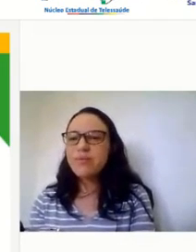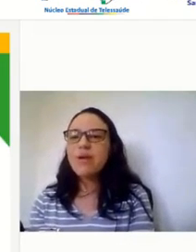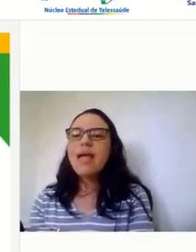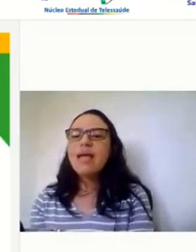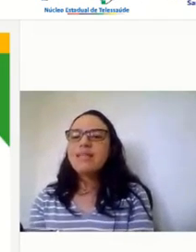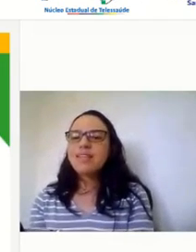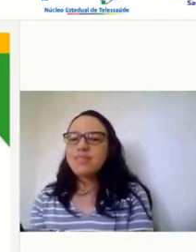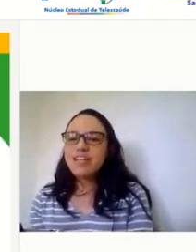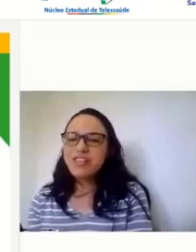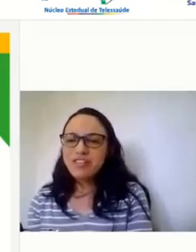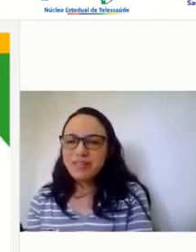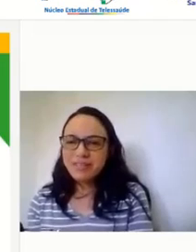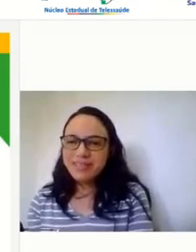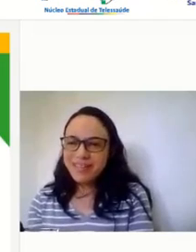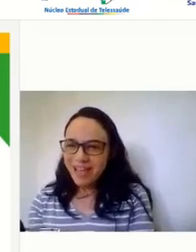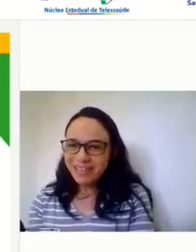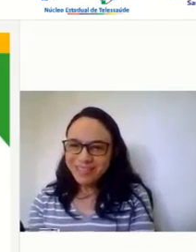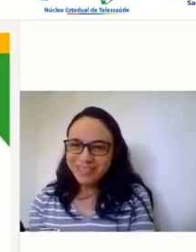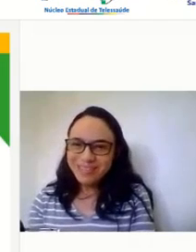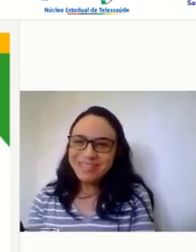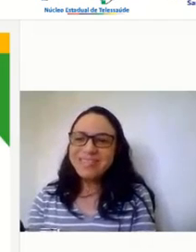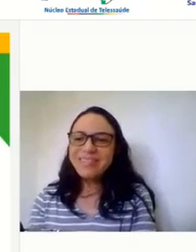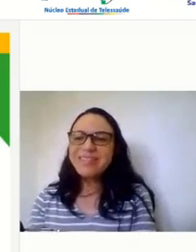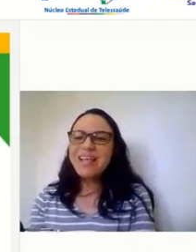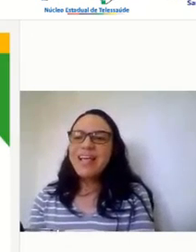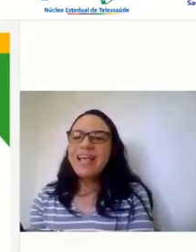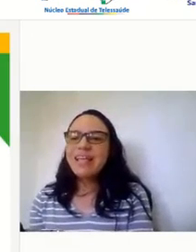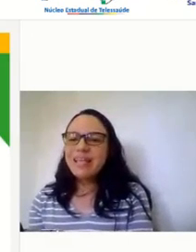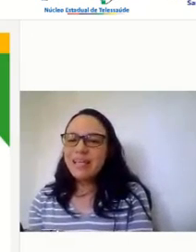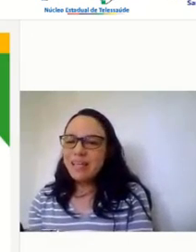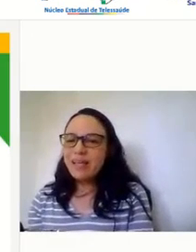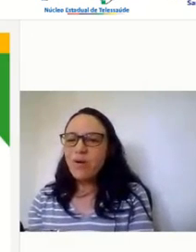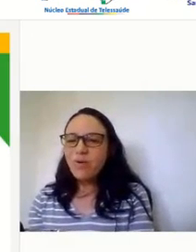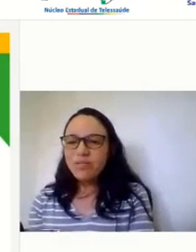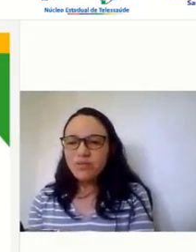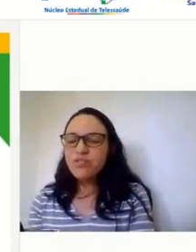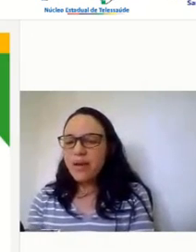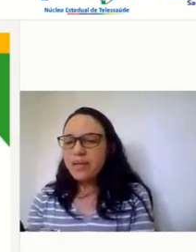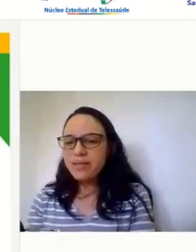relatórios e essas frases tem